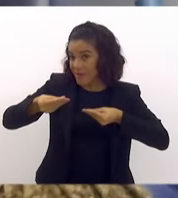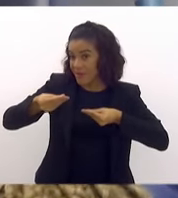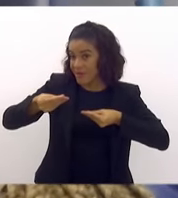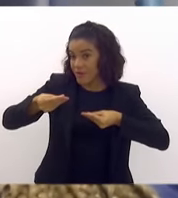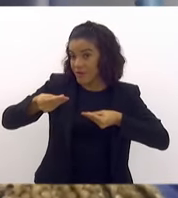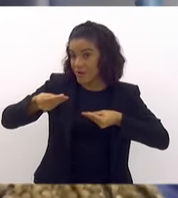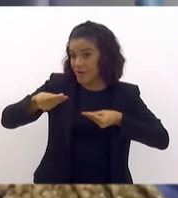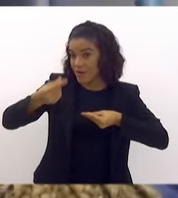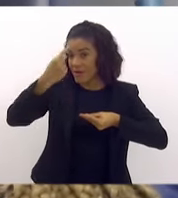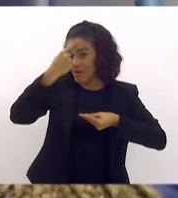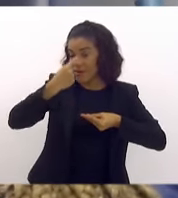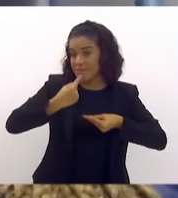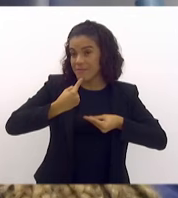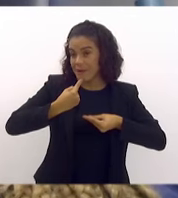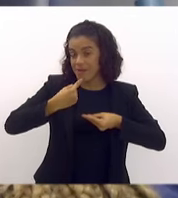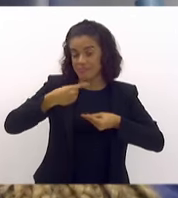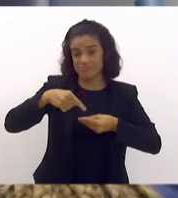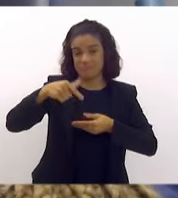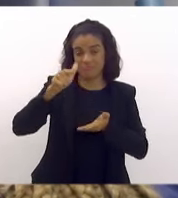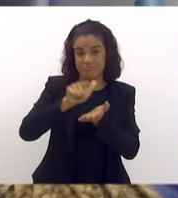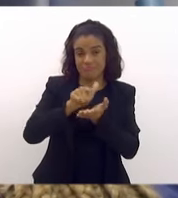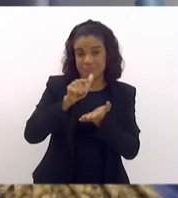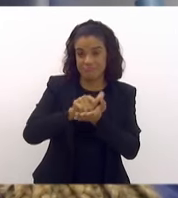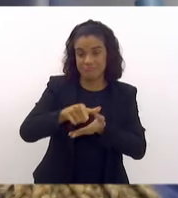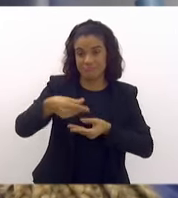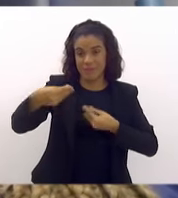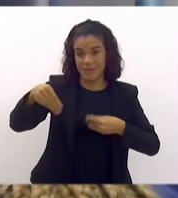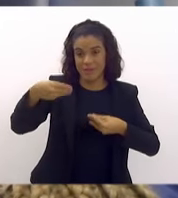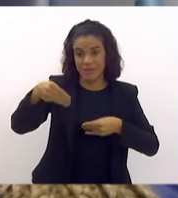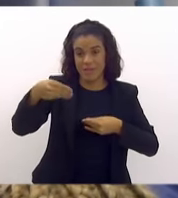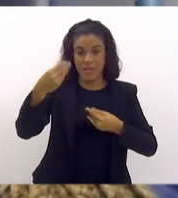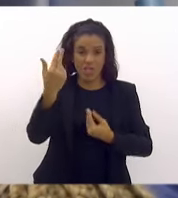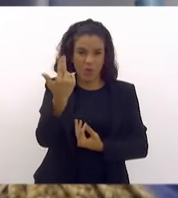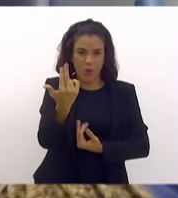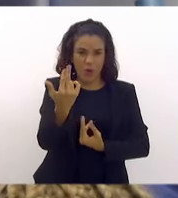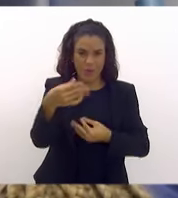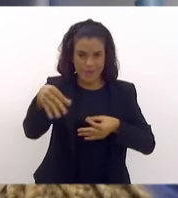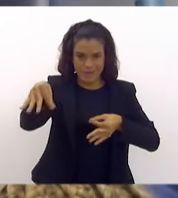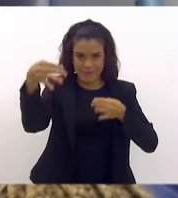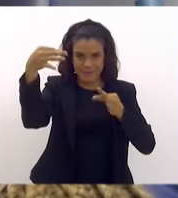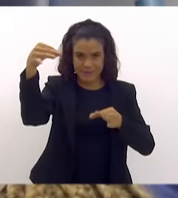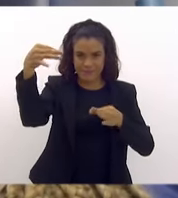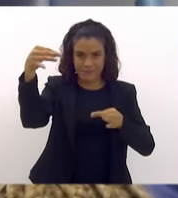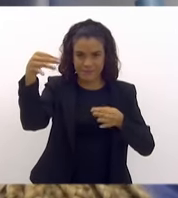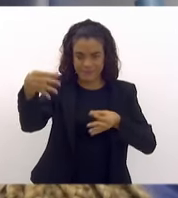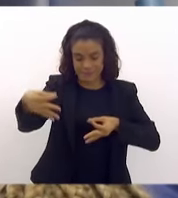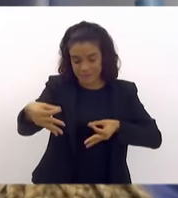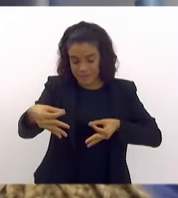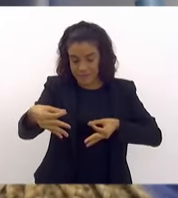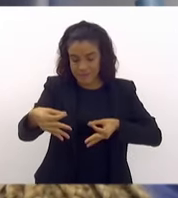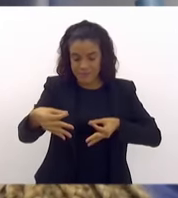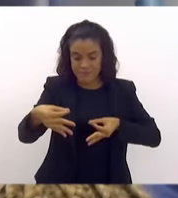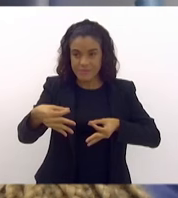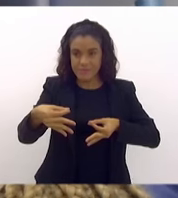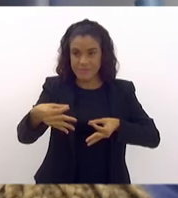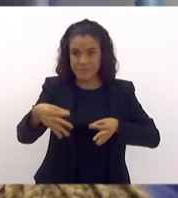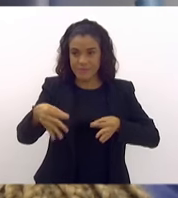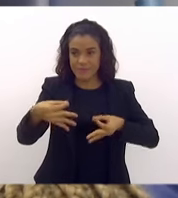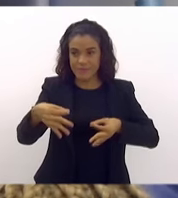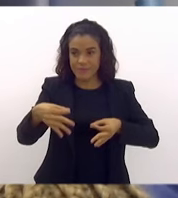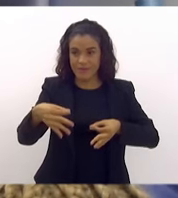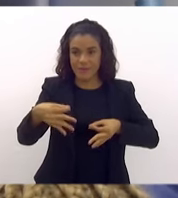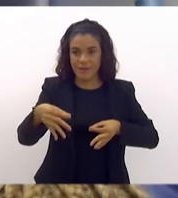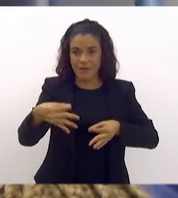um papel eh semelhante a esse com as mesmas três